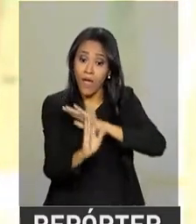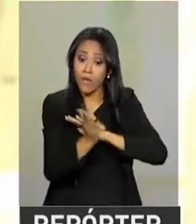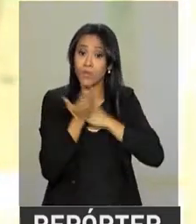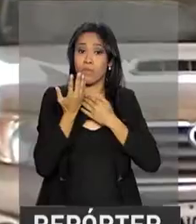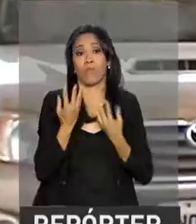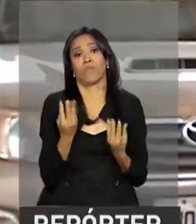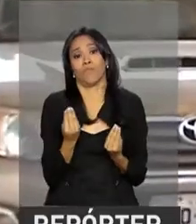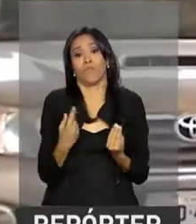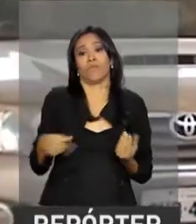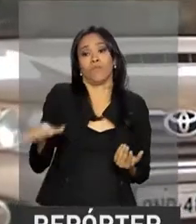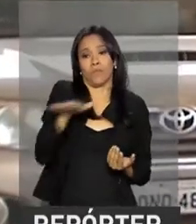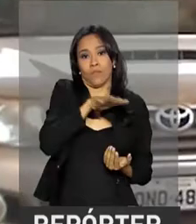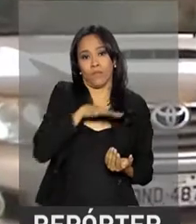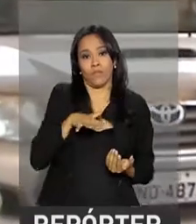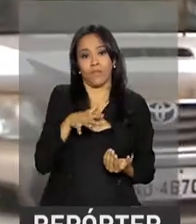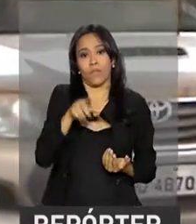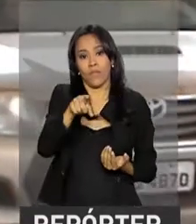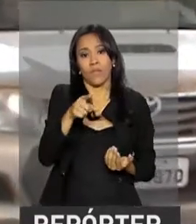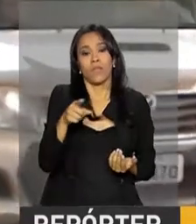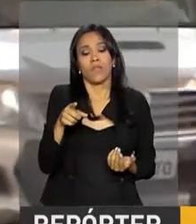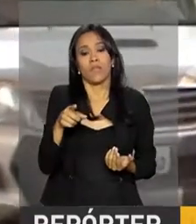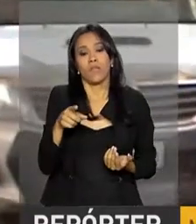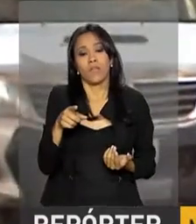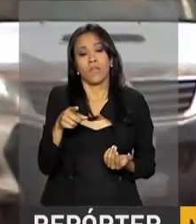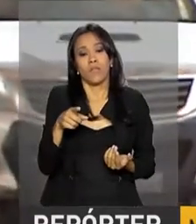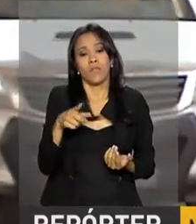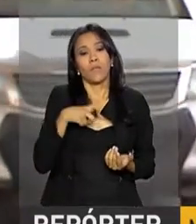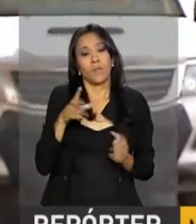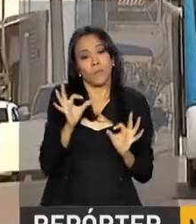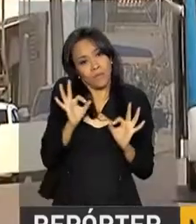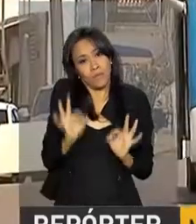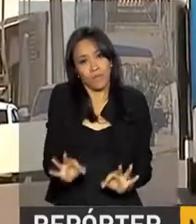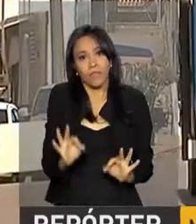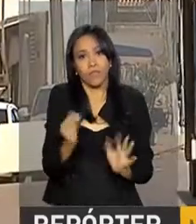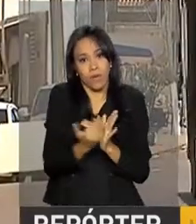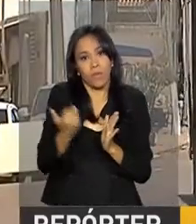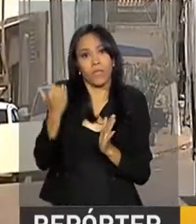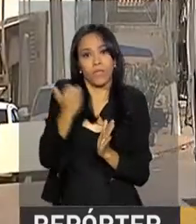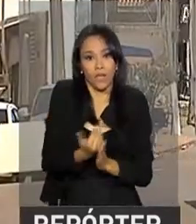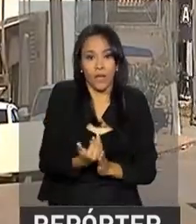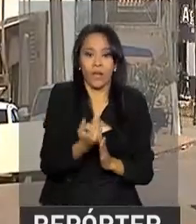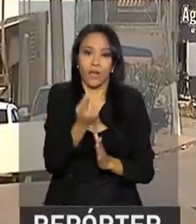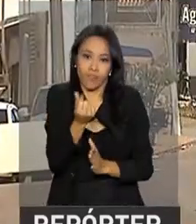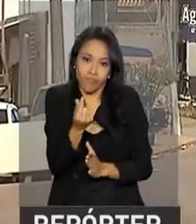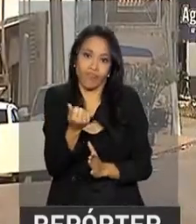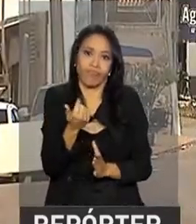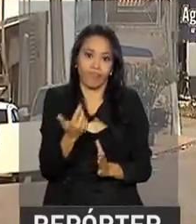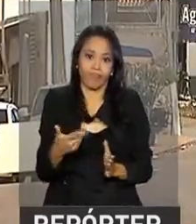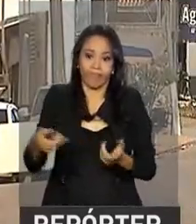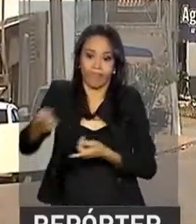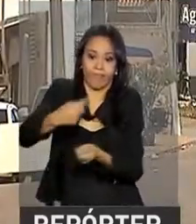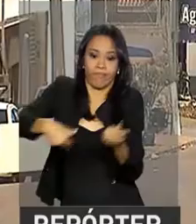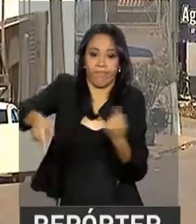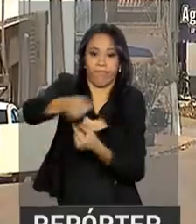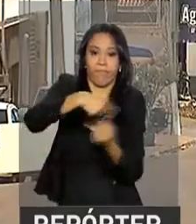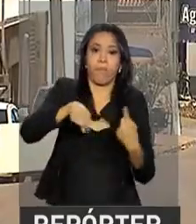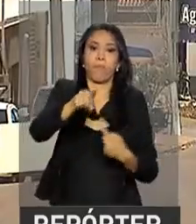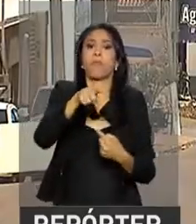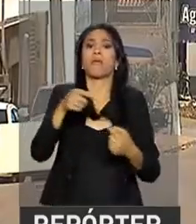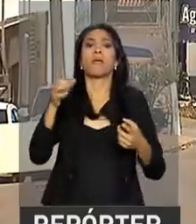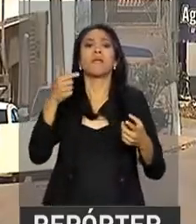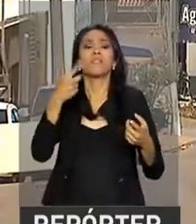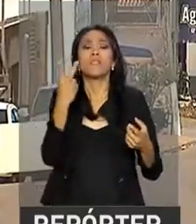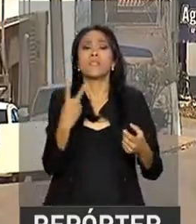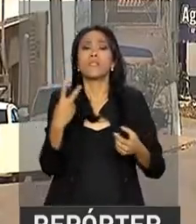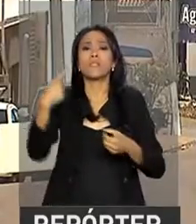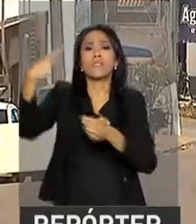precisamos a renda do agente com com certeza vai aumentar né atualmente as principais fontes de renda de são geraldo do araguaia